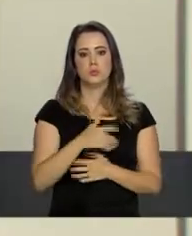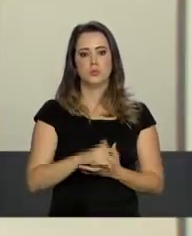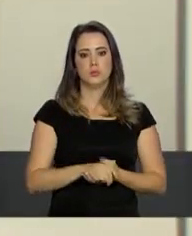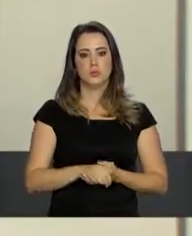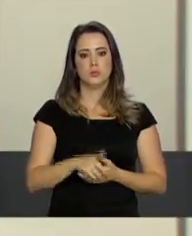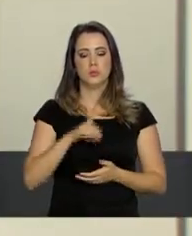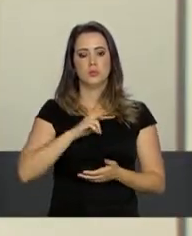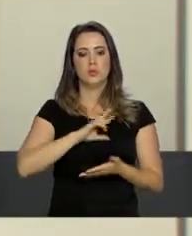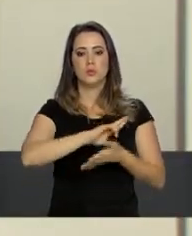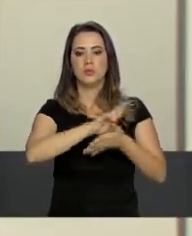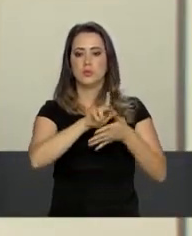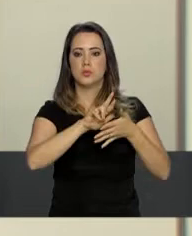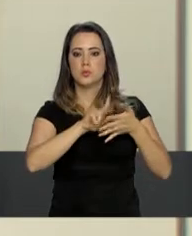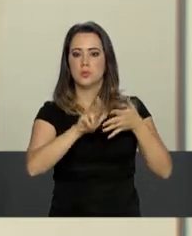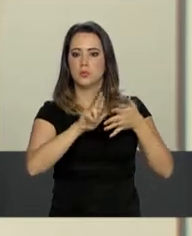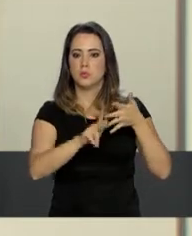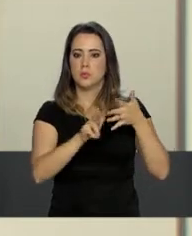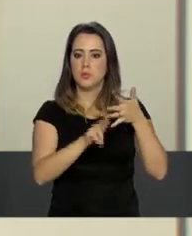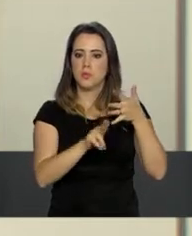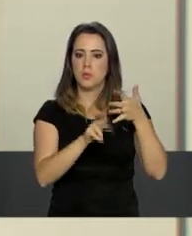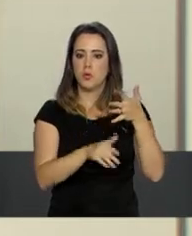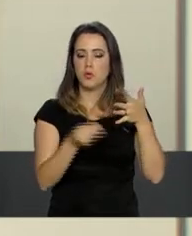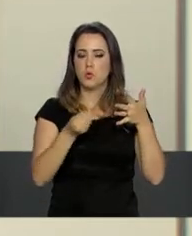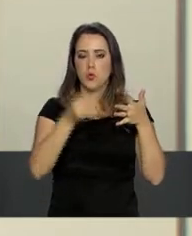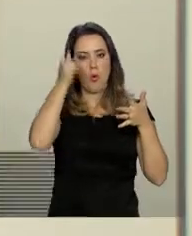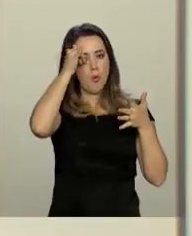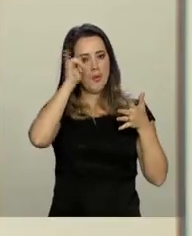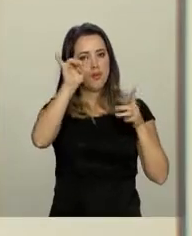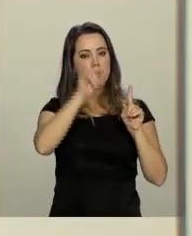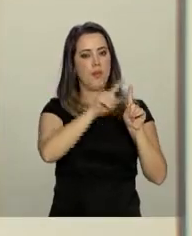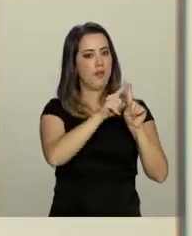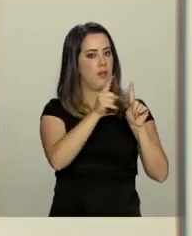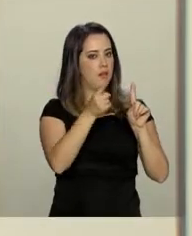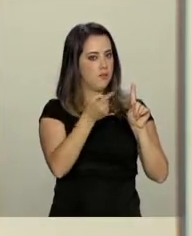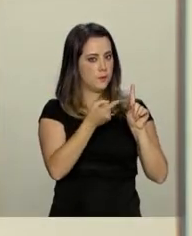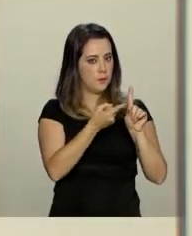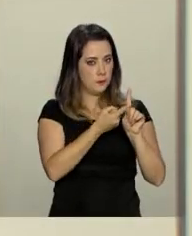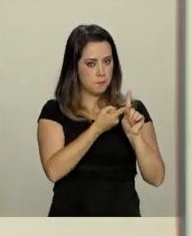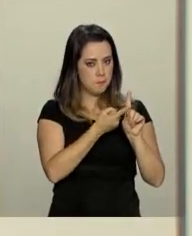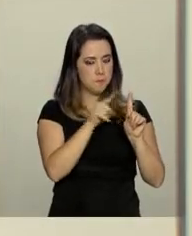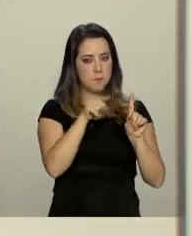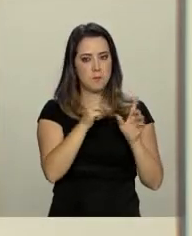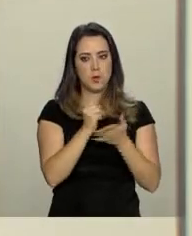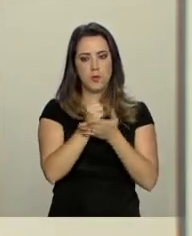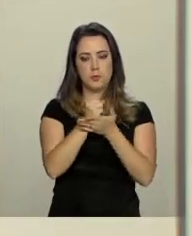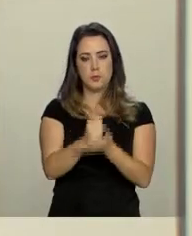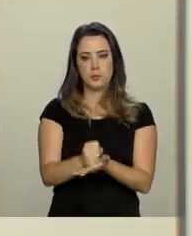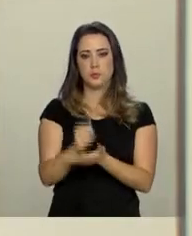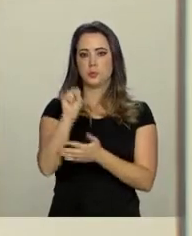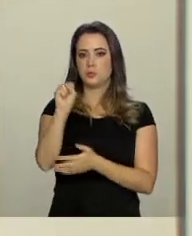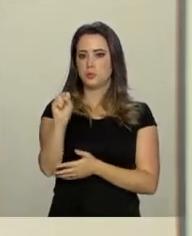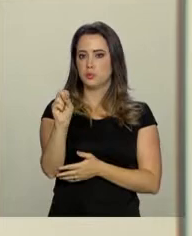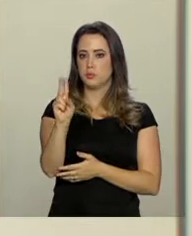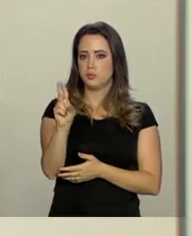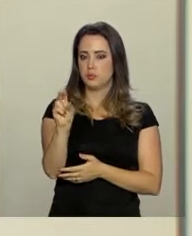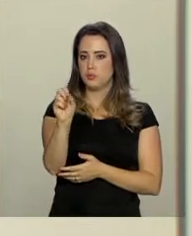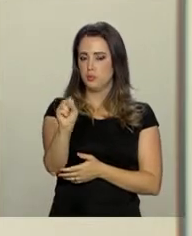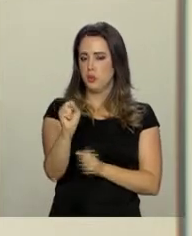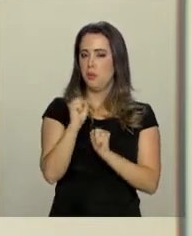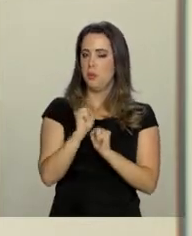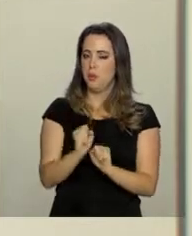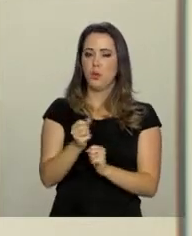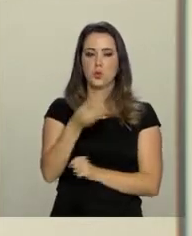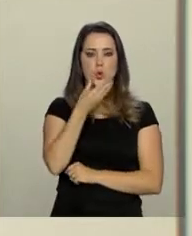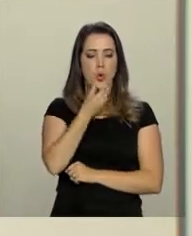grande de métodos contraceptivos que um sistema único de saúde disponibiliza para o homem ea mulher